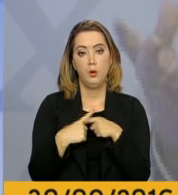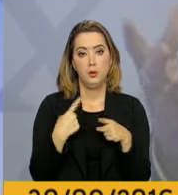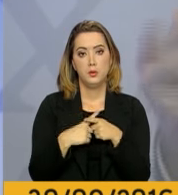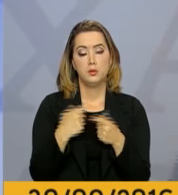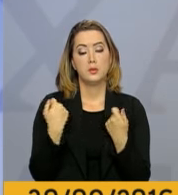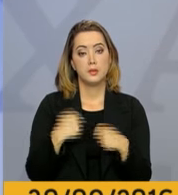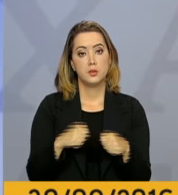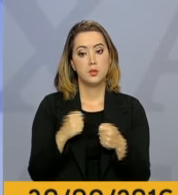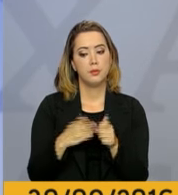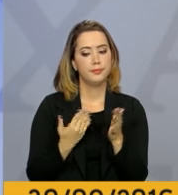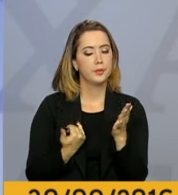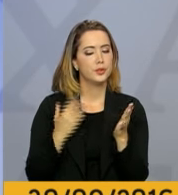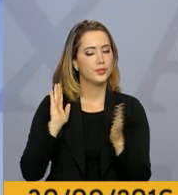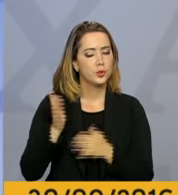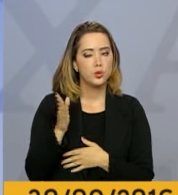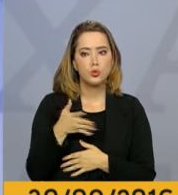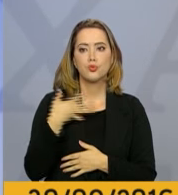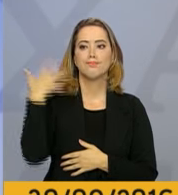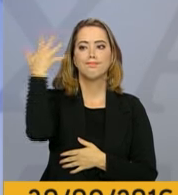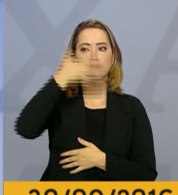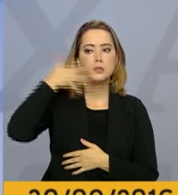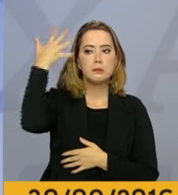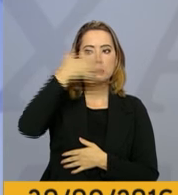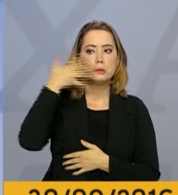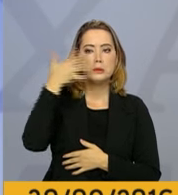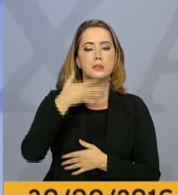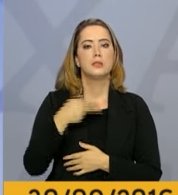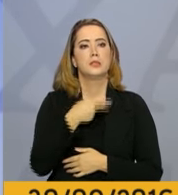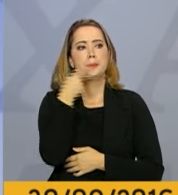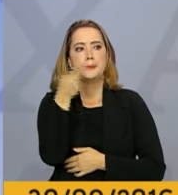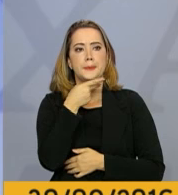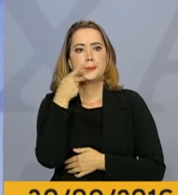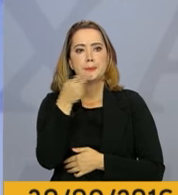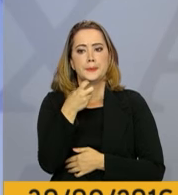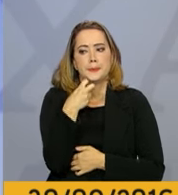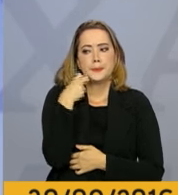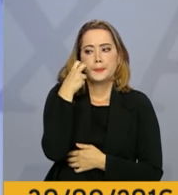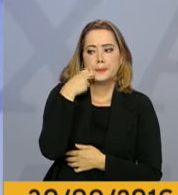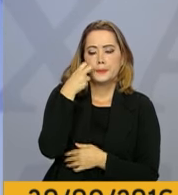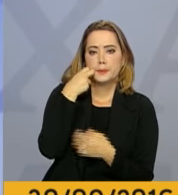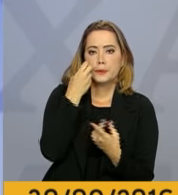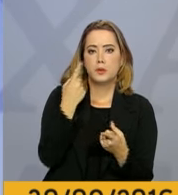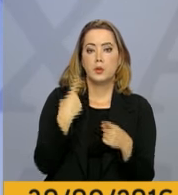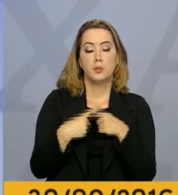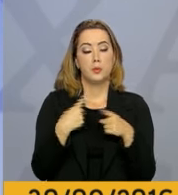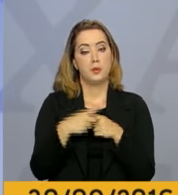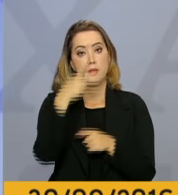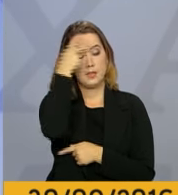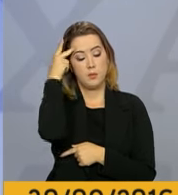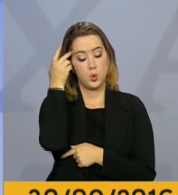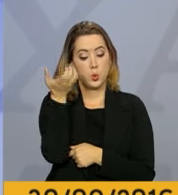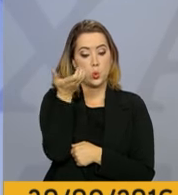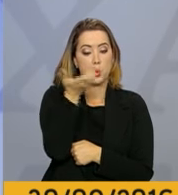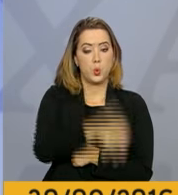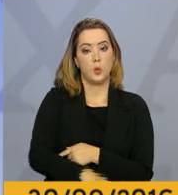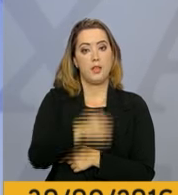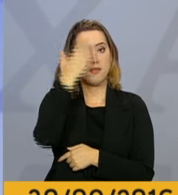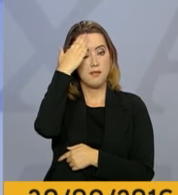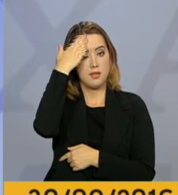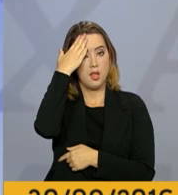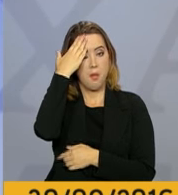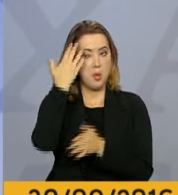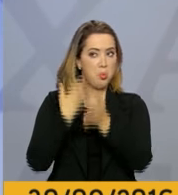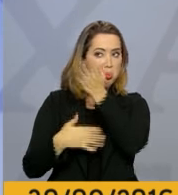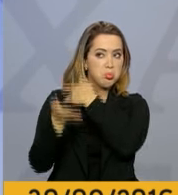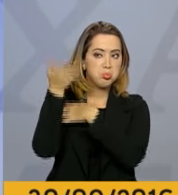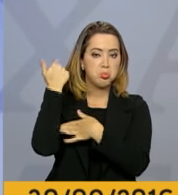com muita, confesso aos senhores, com muito constrangimento, que as pessoas no geral não querem saber do passado e fazem muito bem.